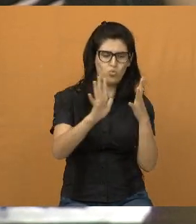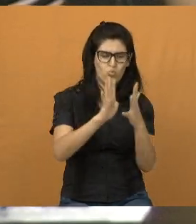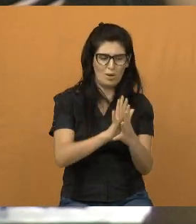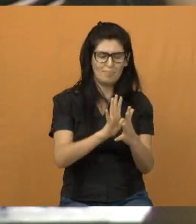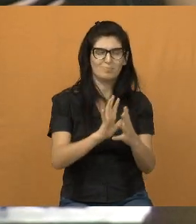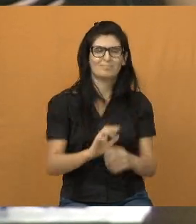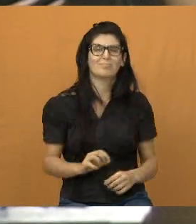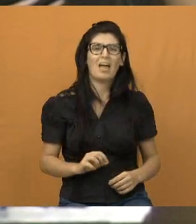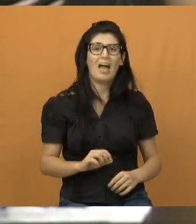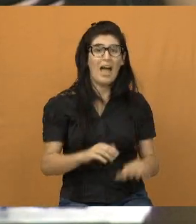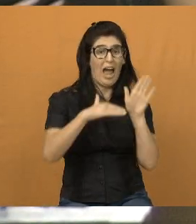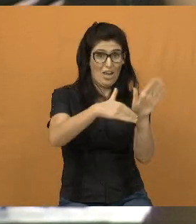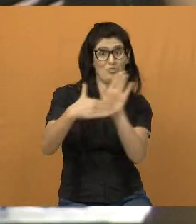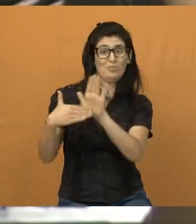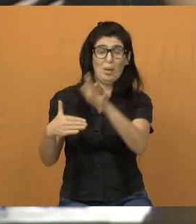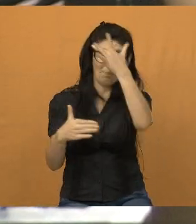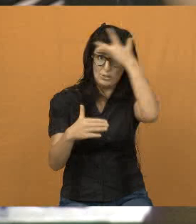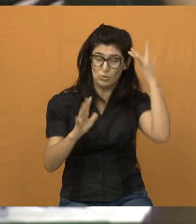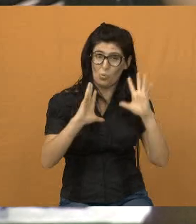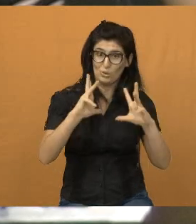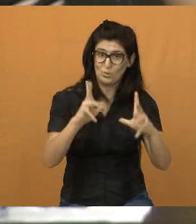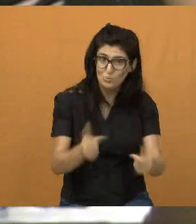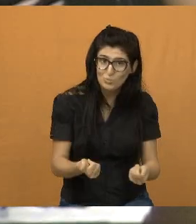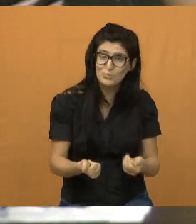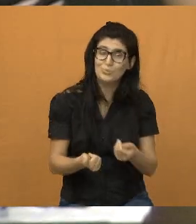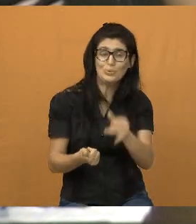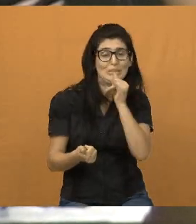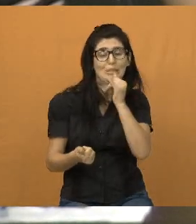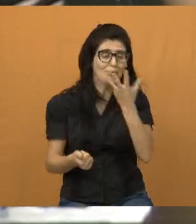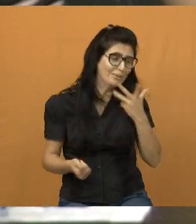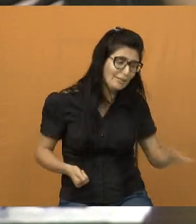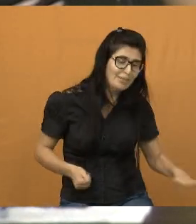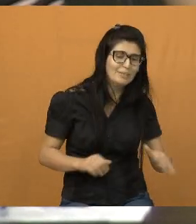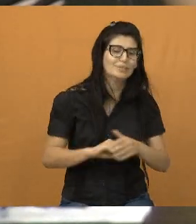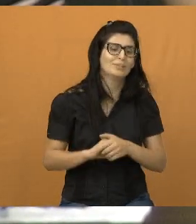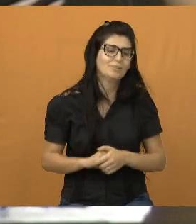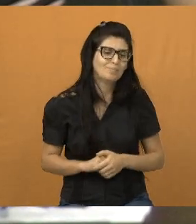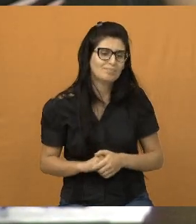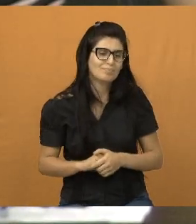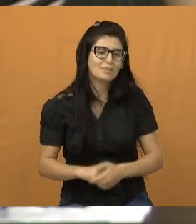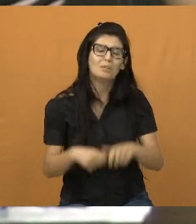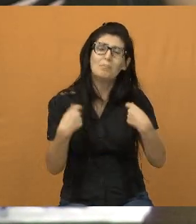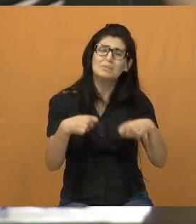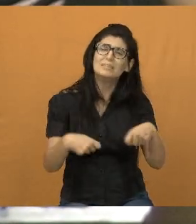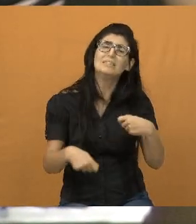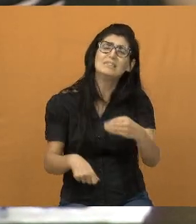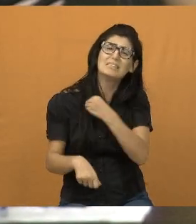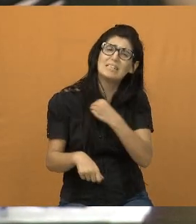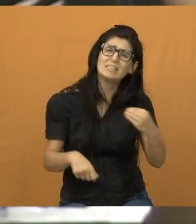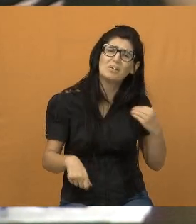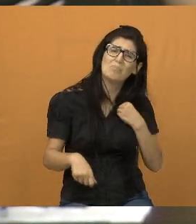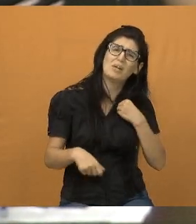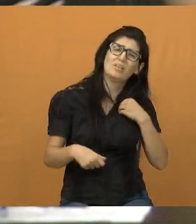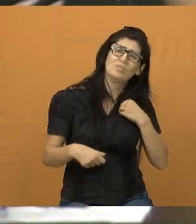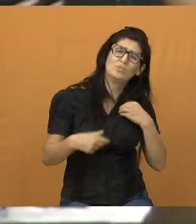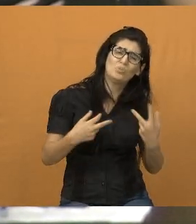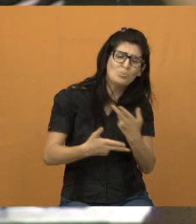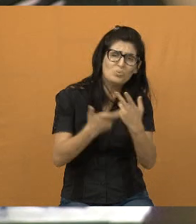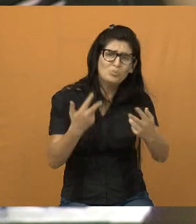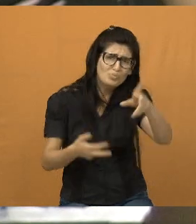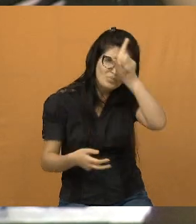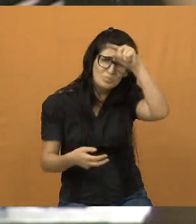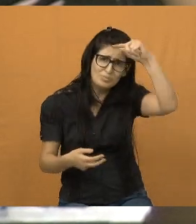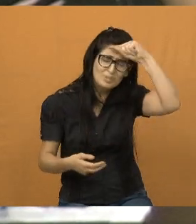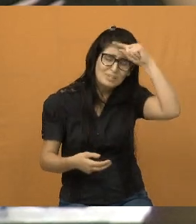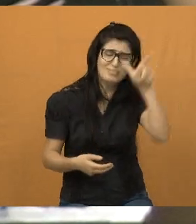necessitamos saber se temos condições de centro cirúrgico suficiente, porque nós temos só 2 hospitais que